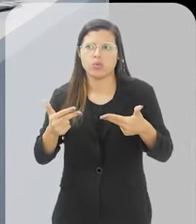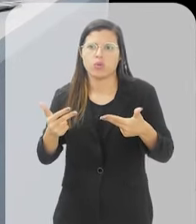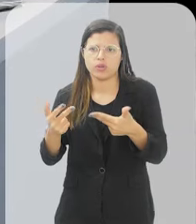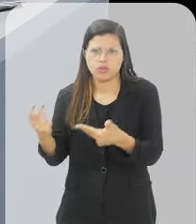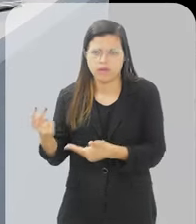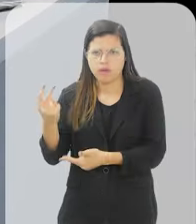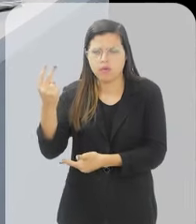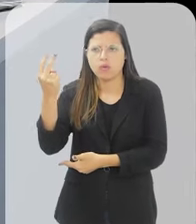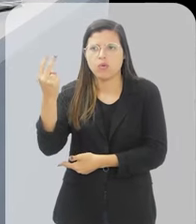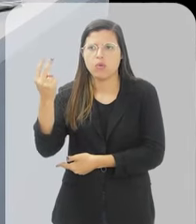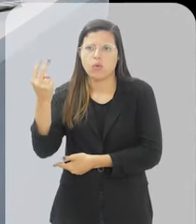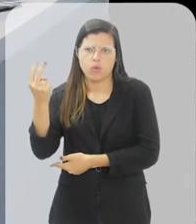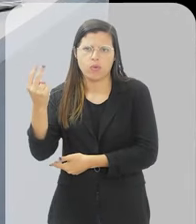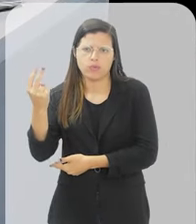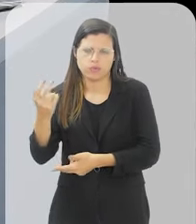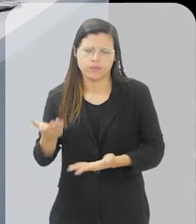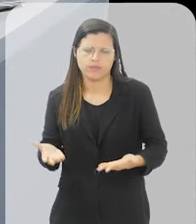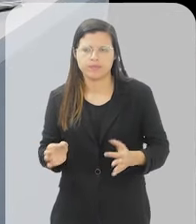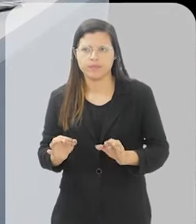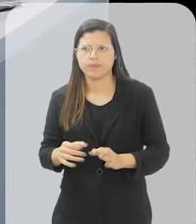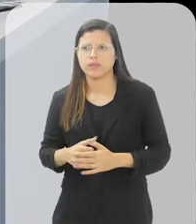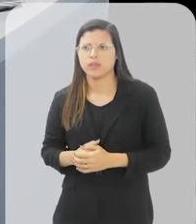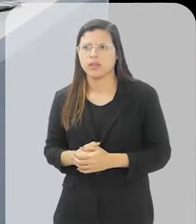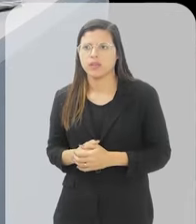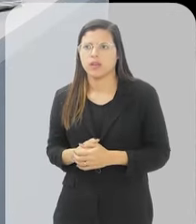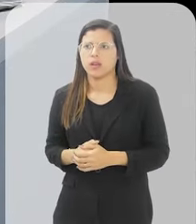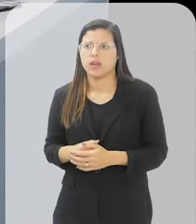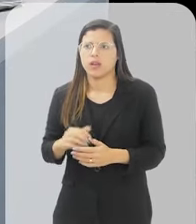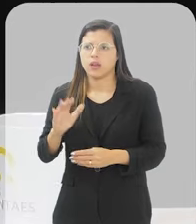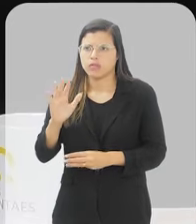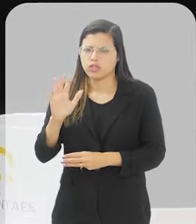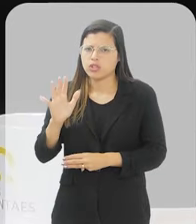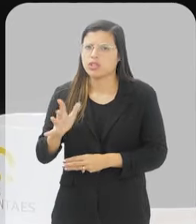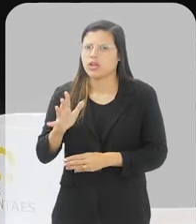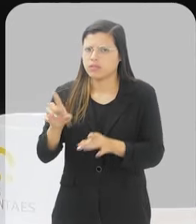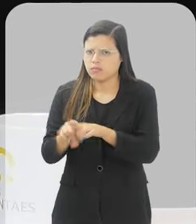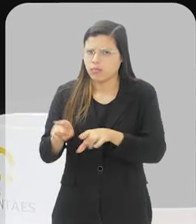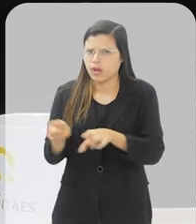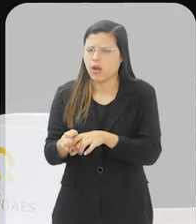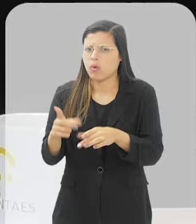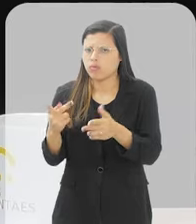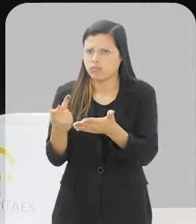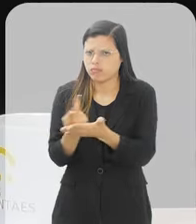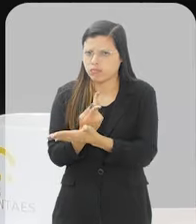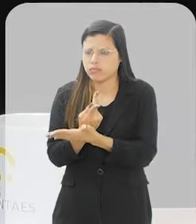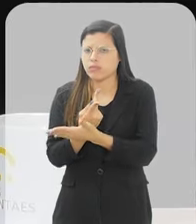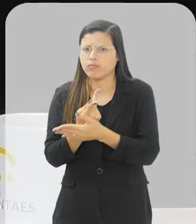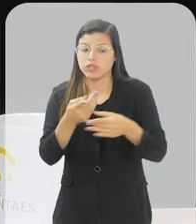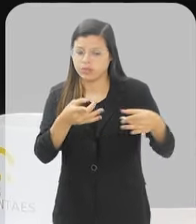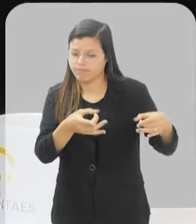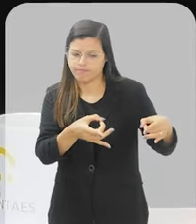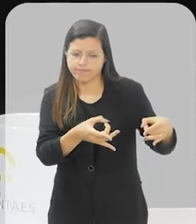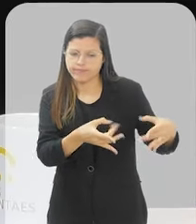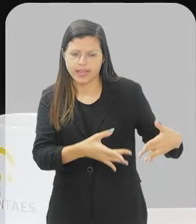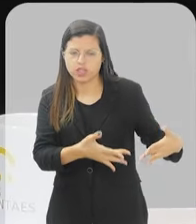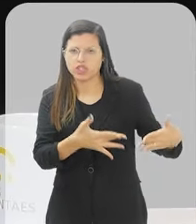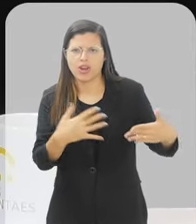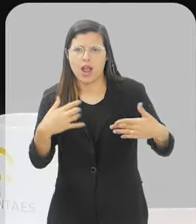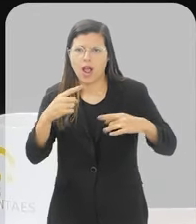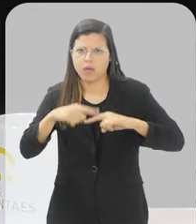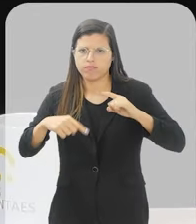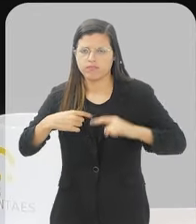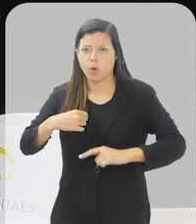ser substituído. Posso te falar uma coisa? Eu, na mocidade, até mal, já foi a fantasia inteira. Olha. Porque, assim, era difícil para